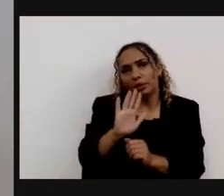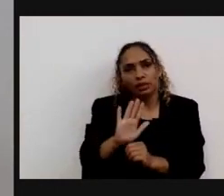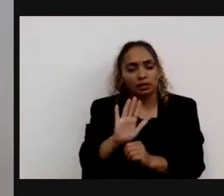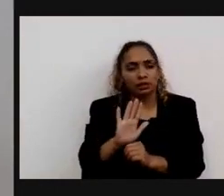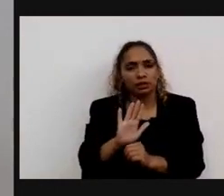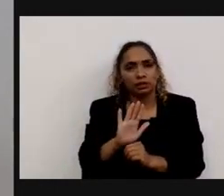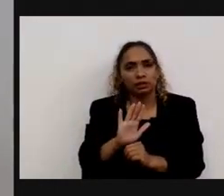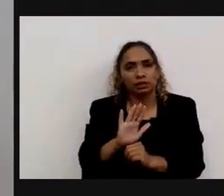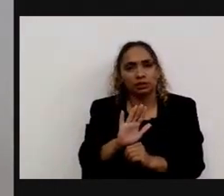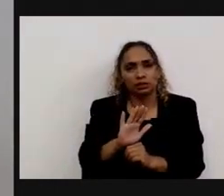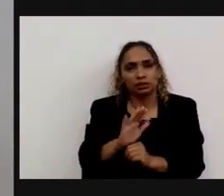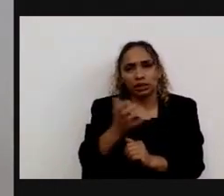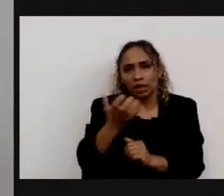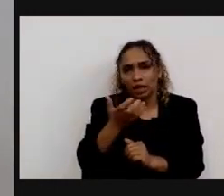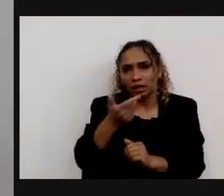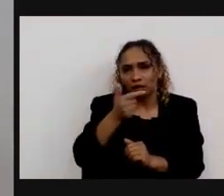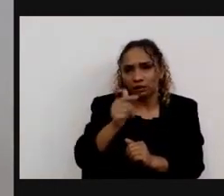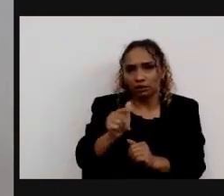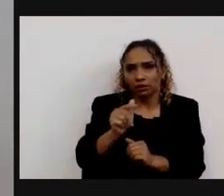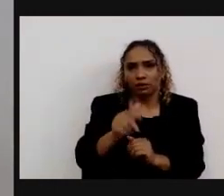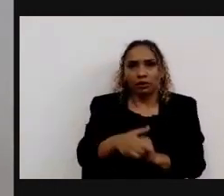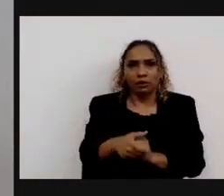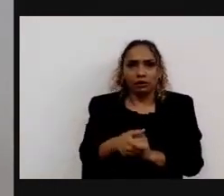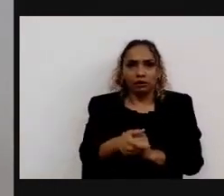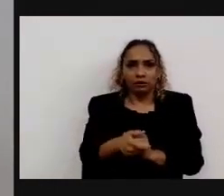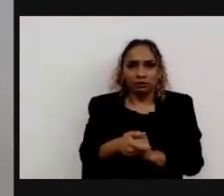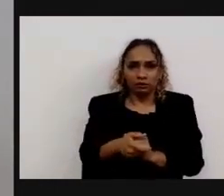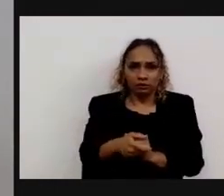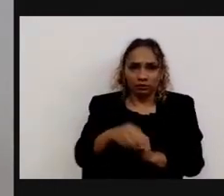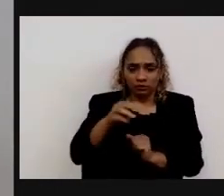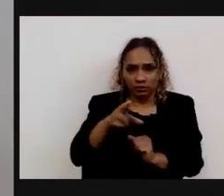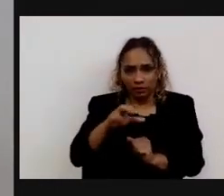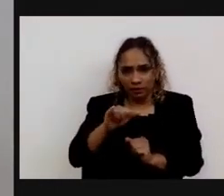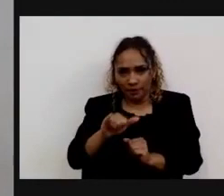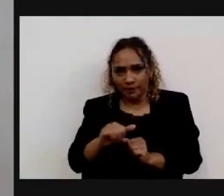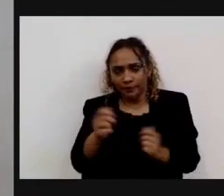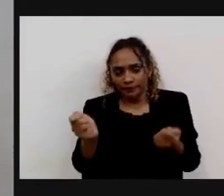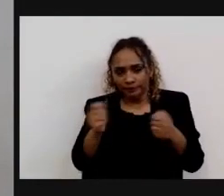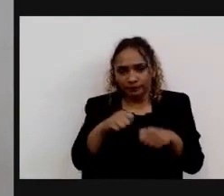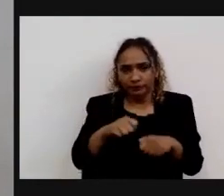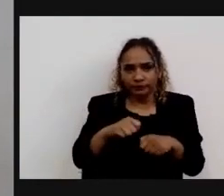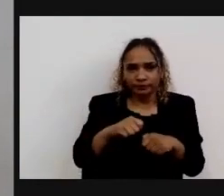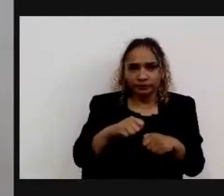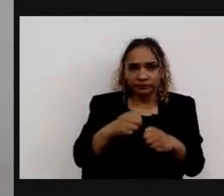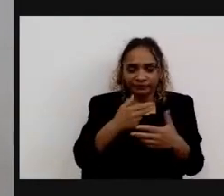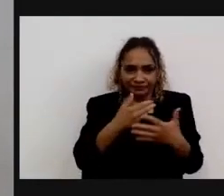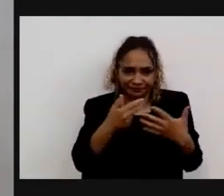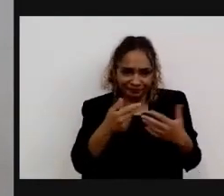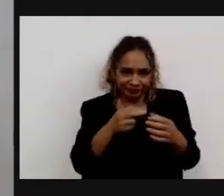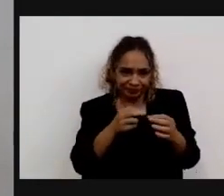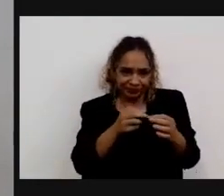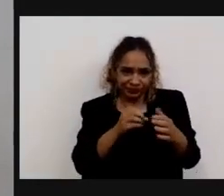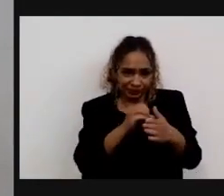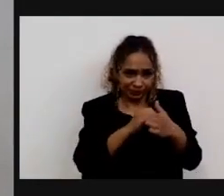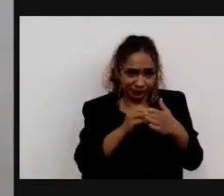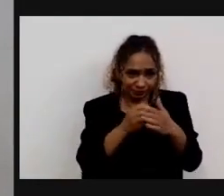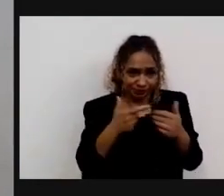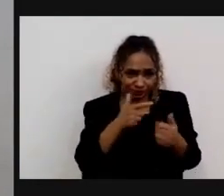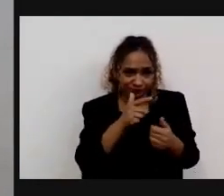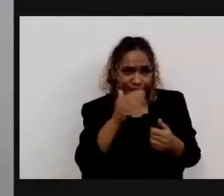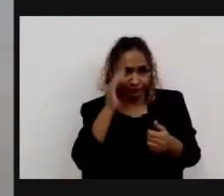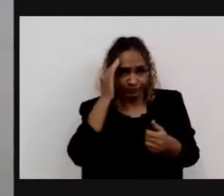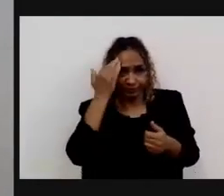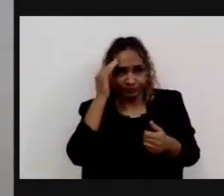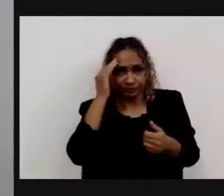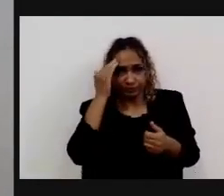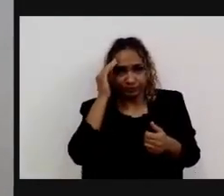se você quiser ficar à vontade para explorar mais Mari pode contar um caso ao caso em que a organização conseguiu entender